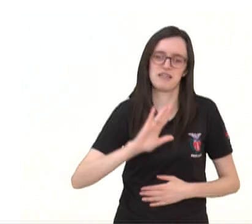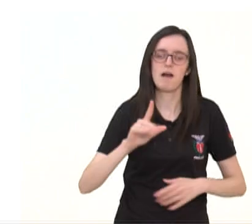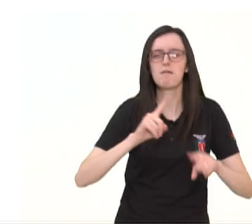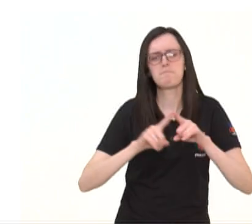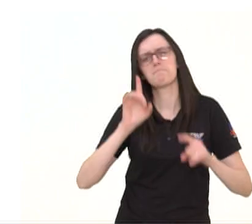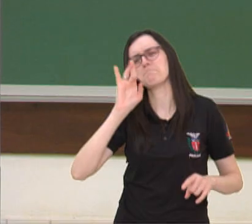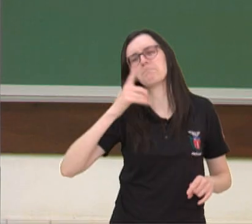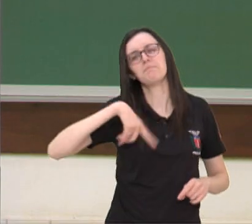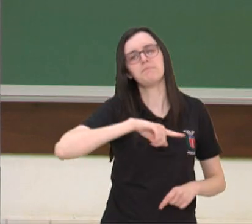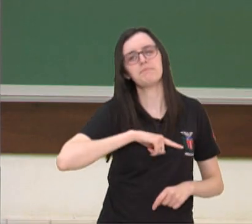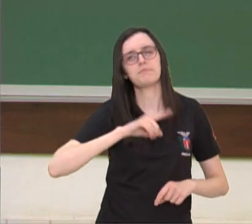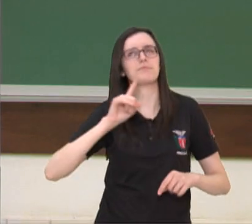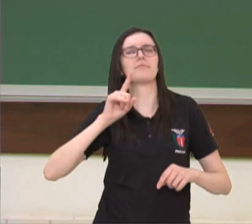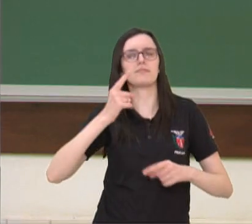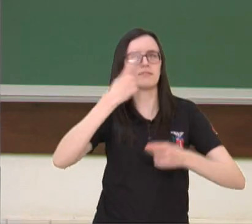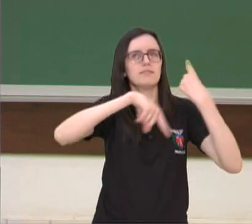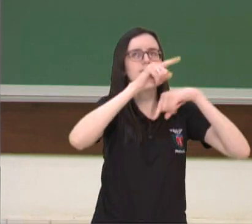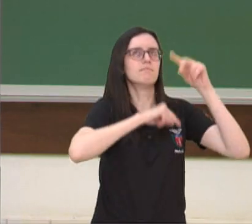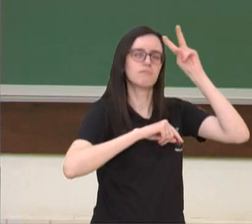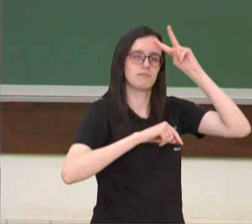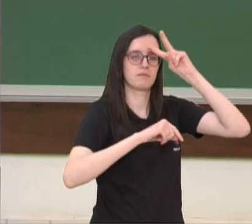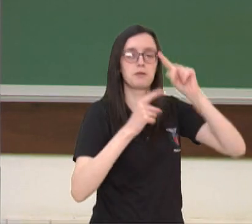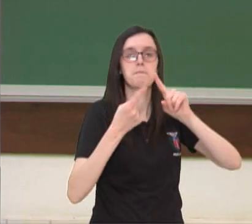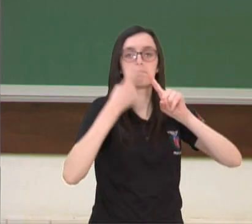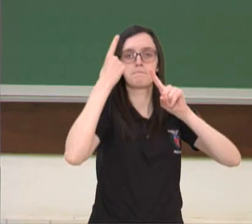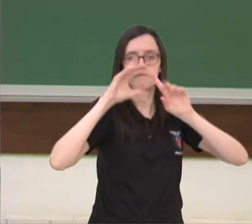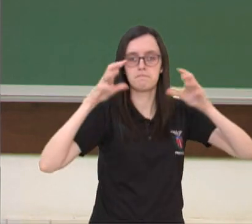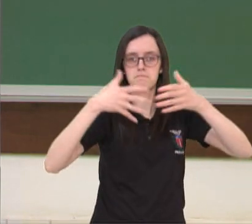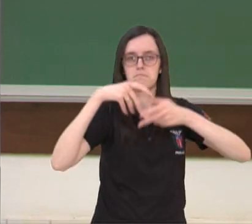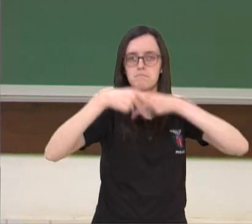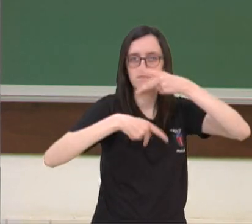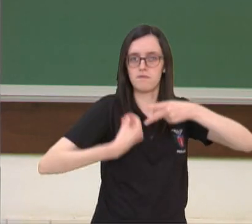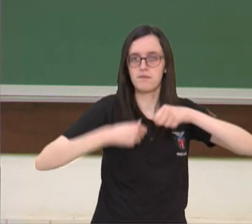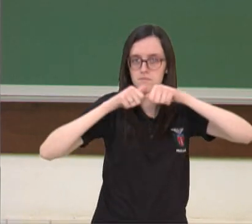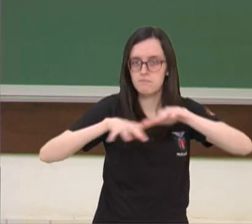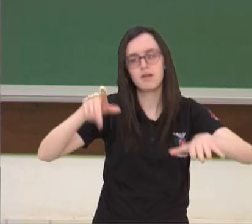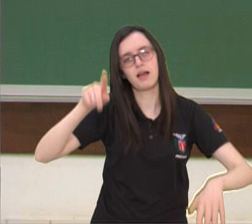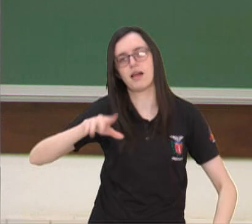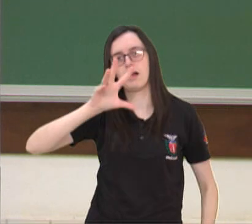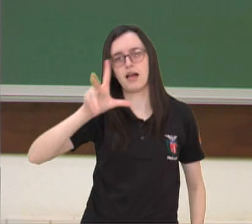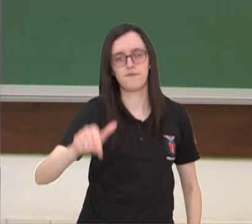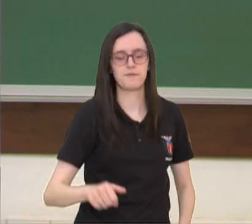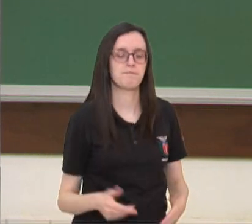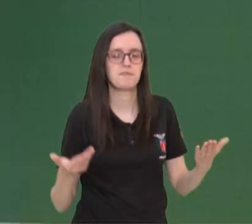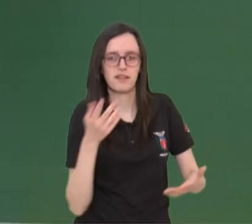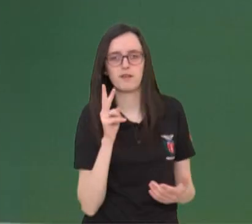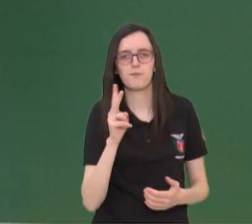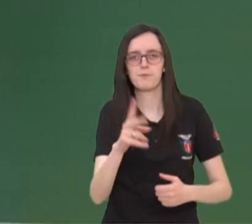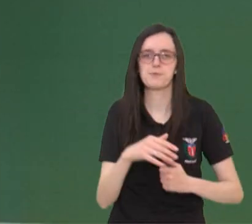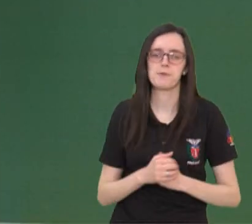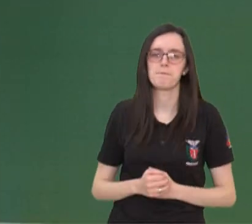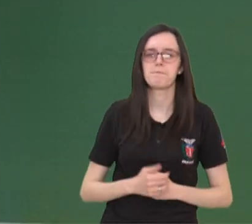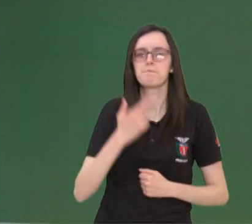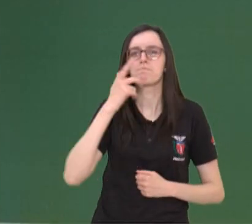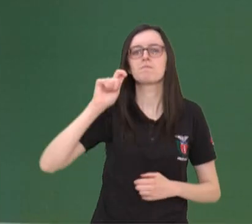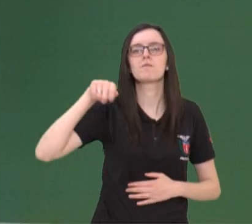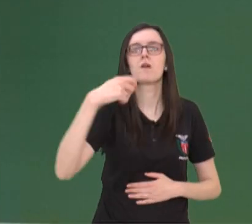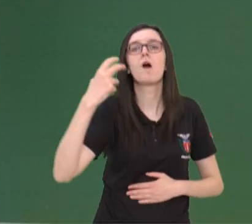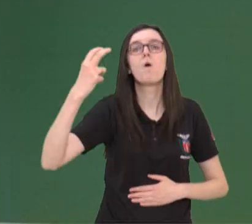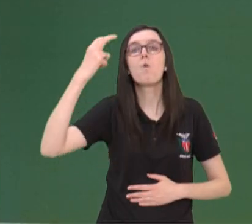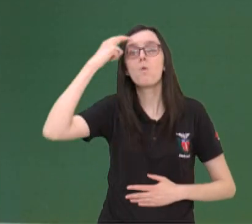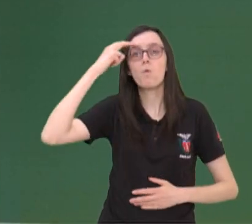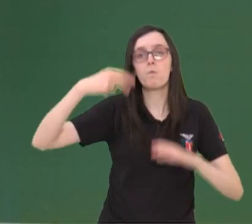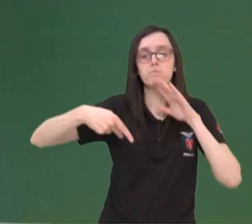aí é só para a gente dar uma recordada que os primeiros habitantes foram naquele espaço. Seguindo, então, os aspectos culturais